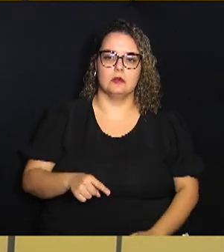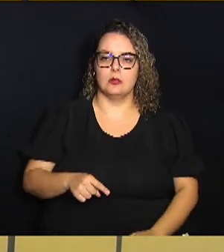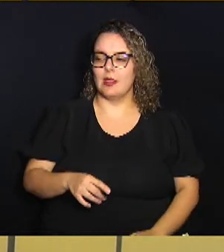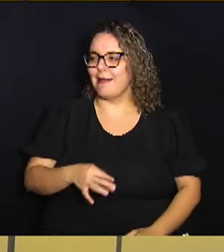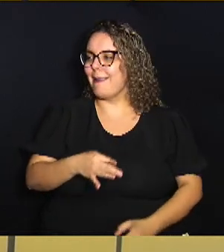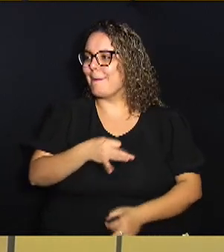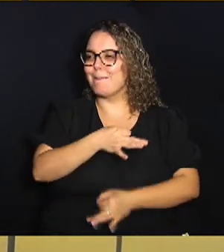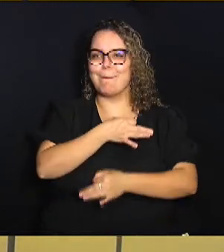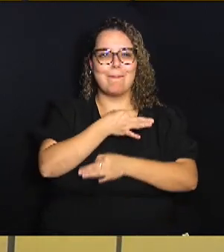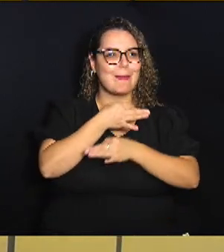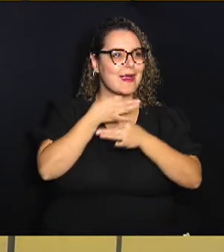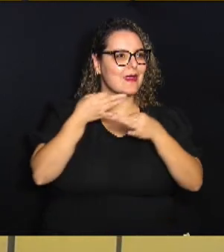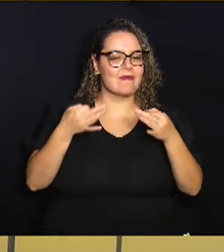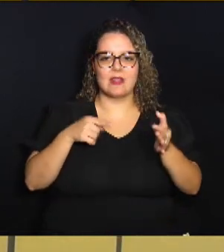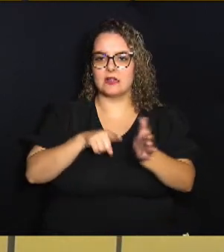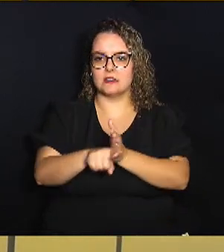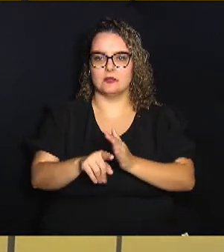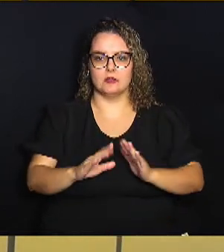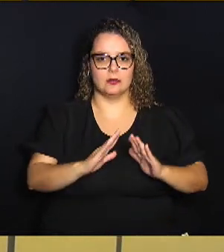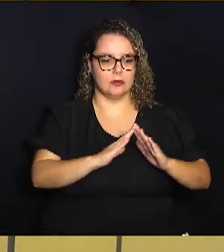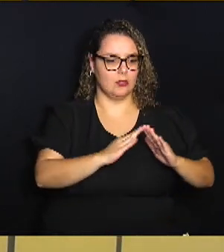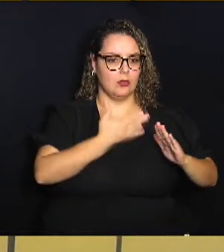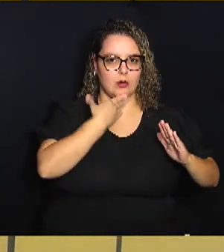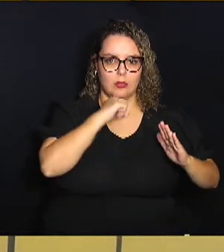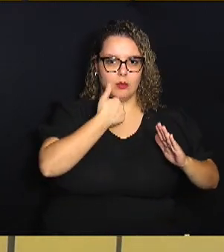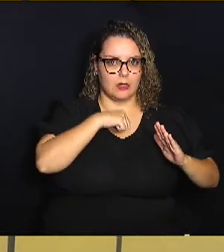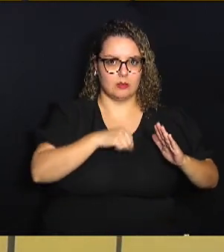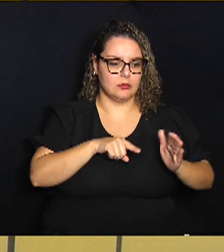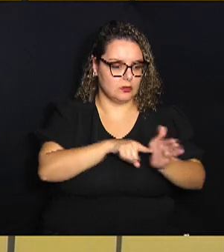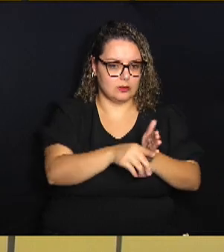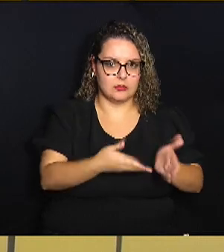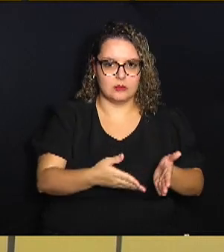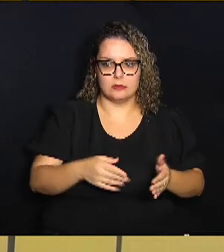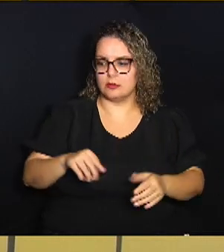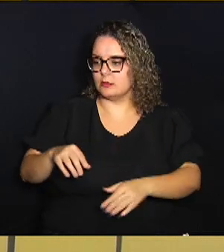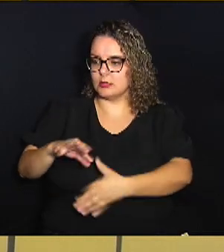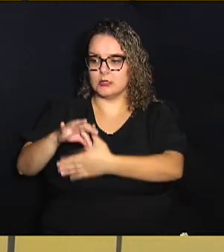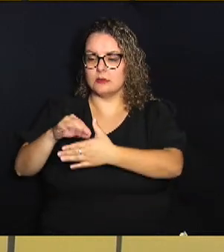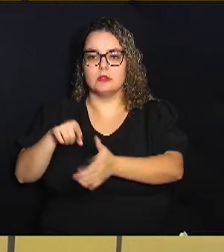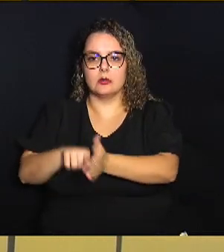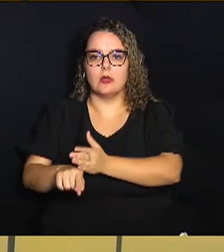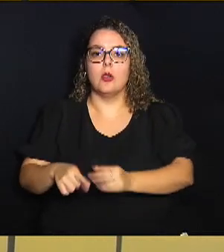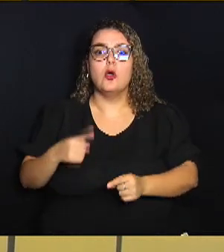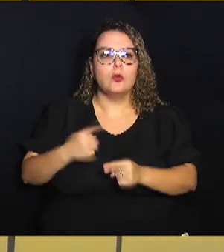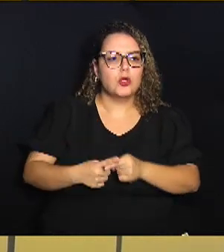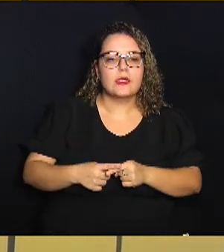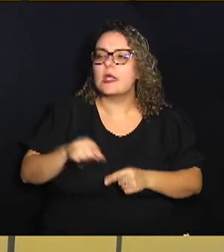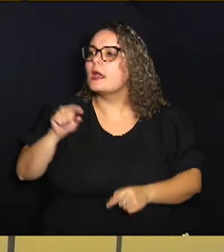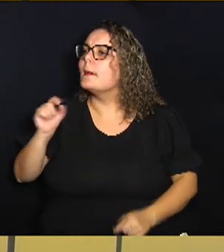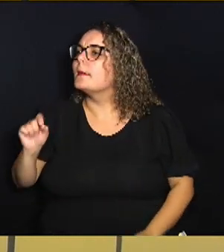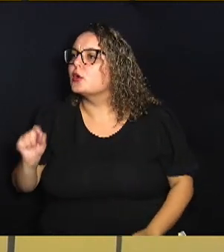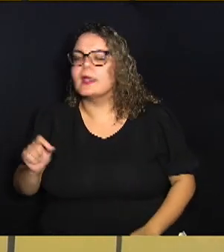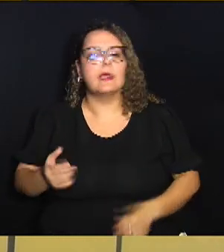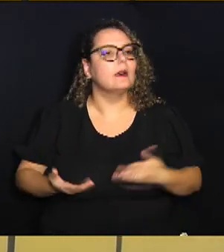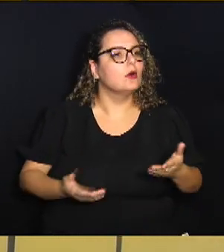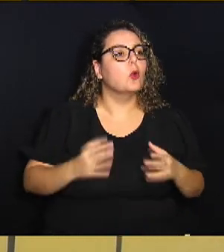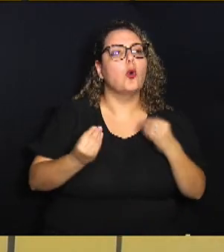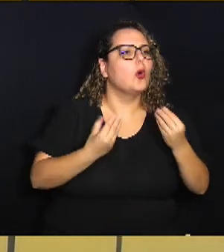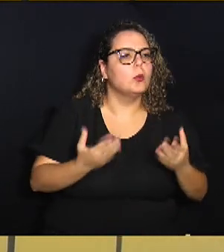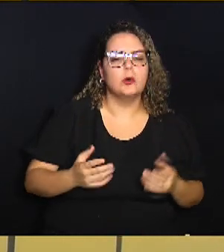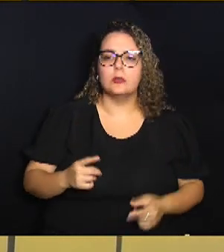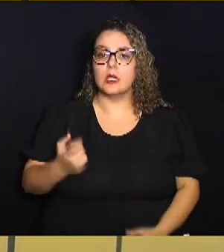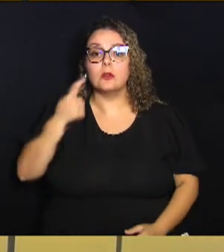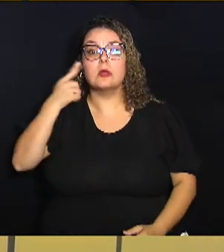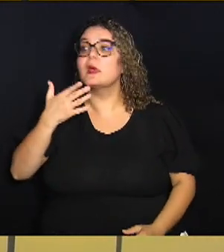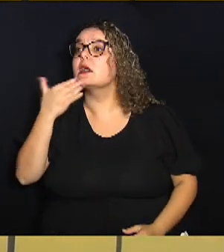questionar. Questionou os pais em casa, questiona as lideranças no trabalho. Para que eu faço isso? Por que isso? Por que aquilo? Por que não diferente? Eu tenho uma ideia